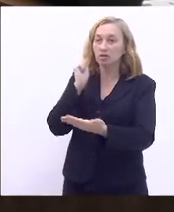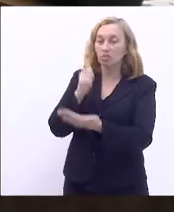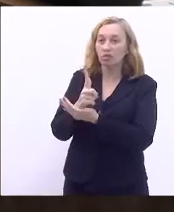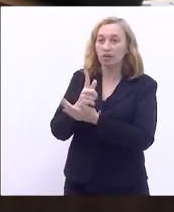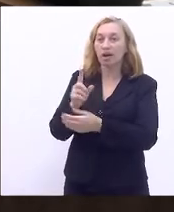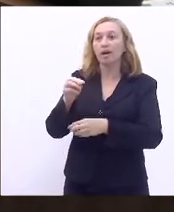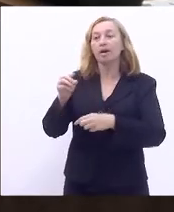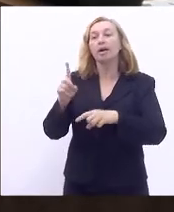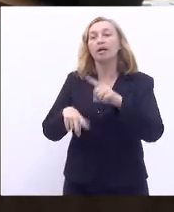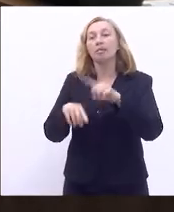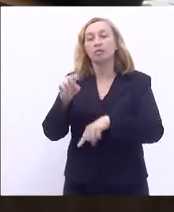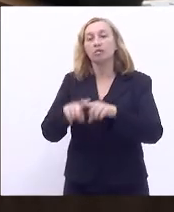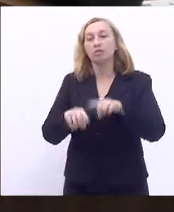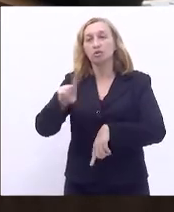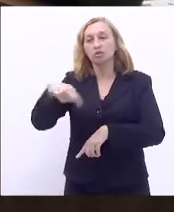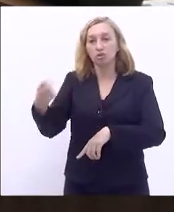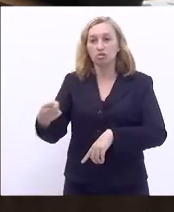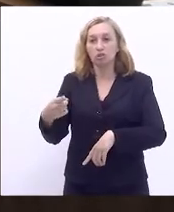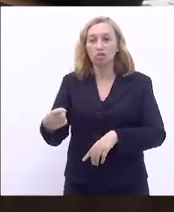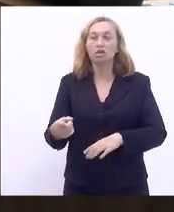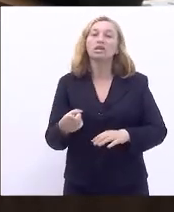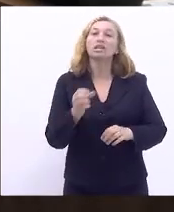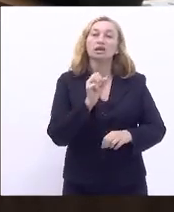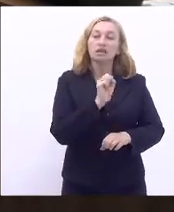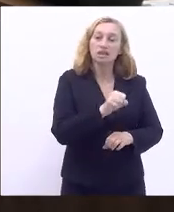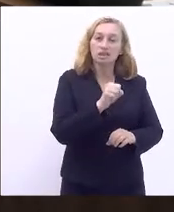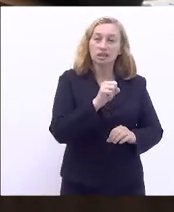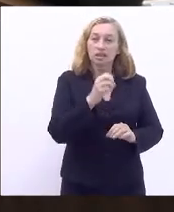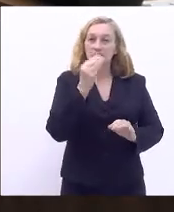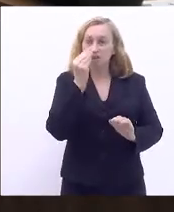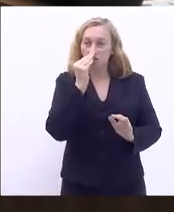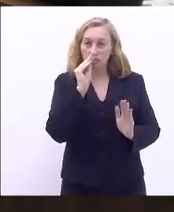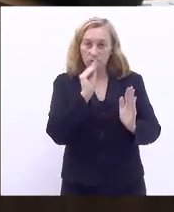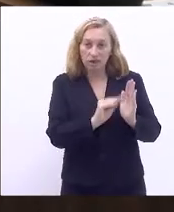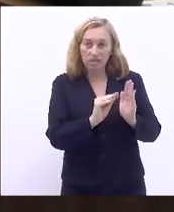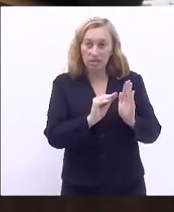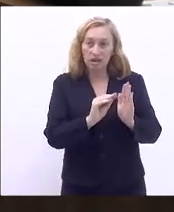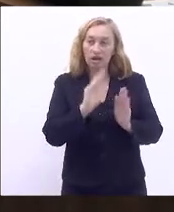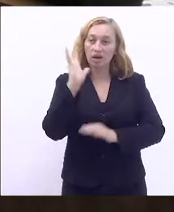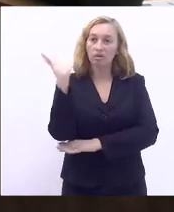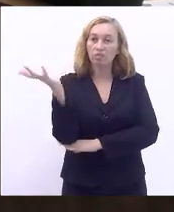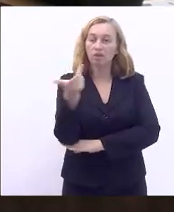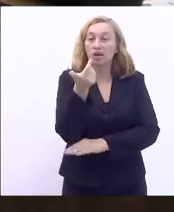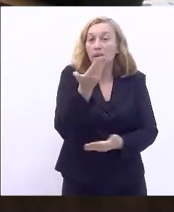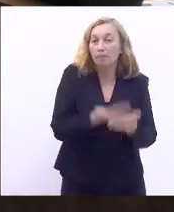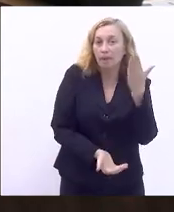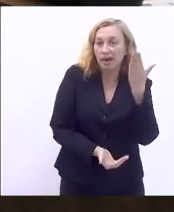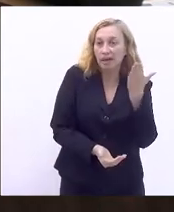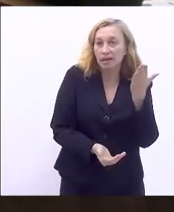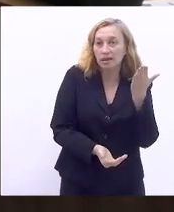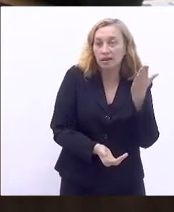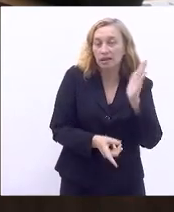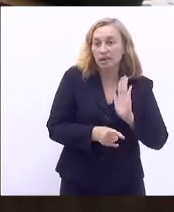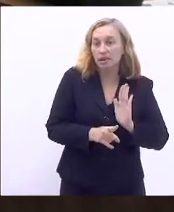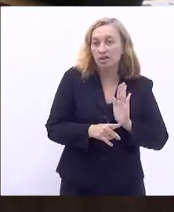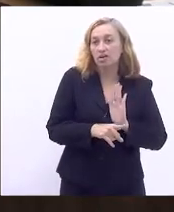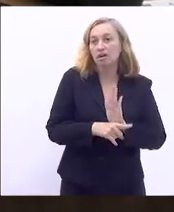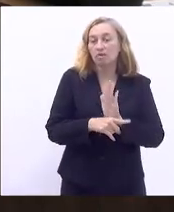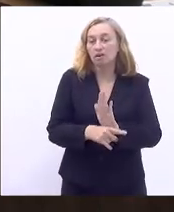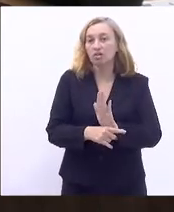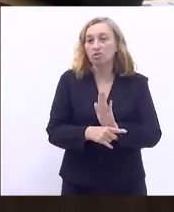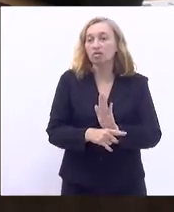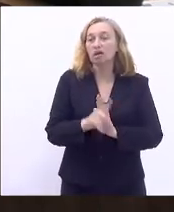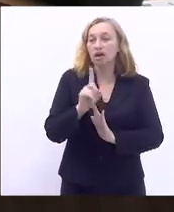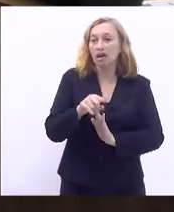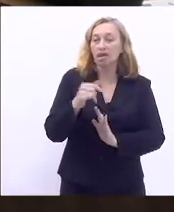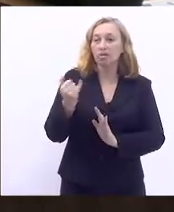que a gente está colocando é, se desrespeitar o meio ambiente, perde esse subsídio. Considero que é o mínimo para uma